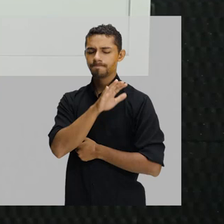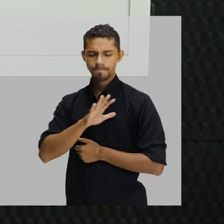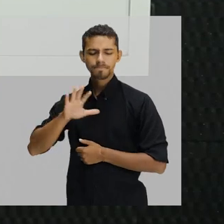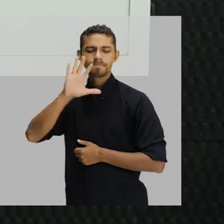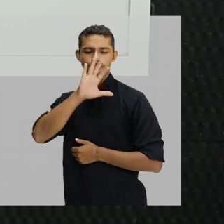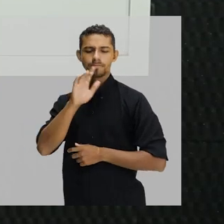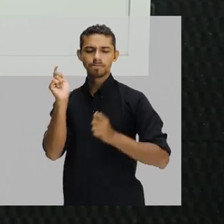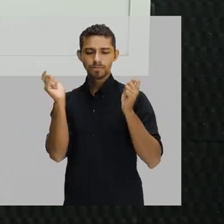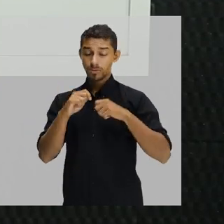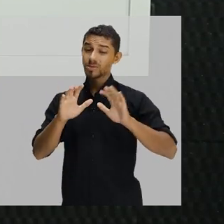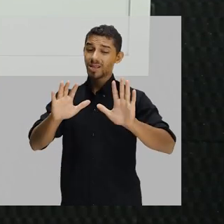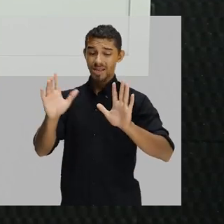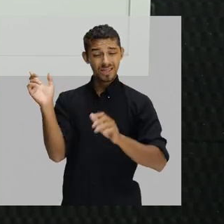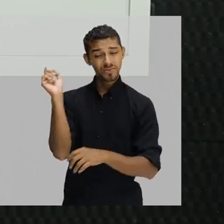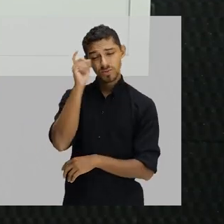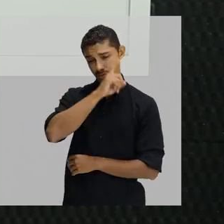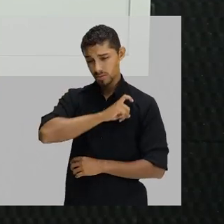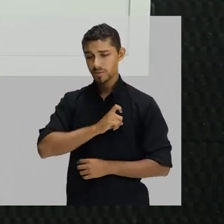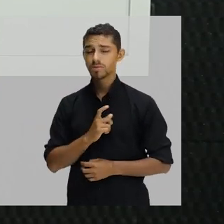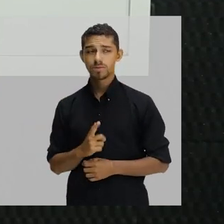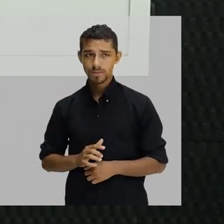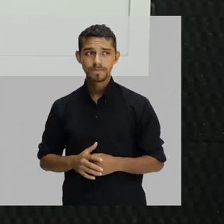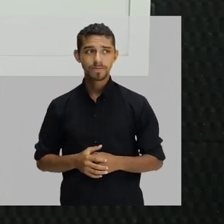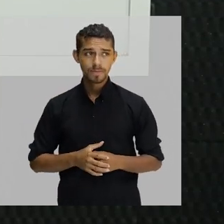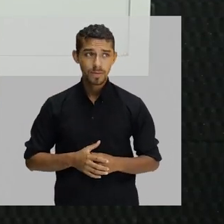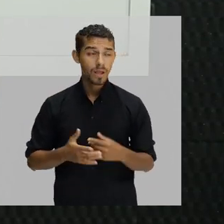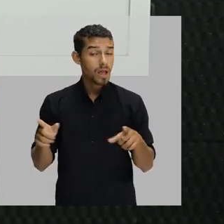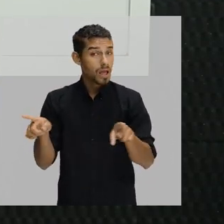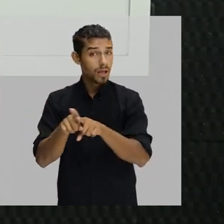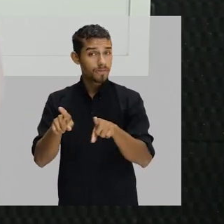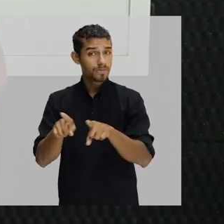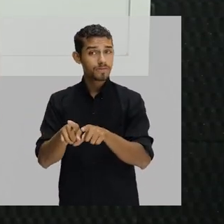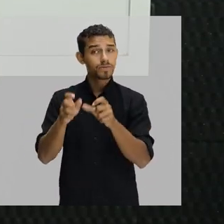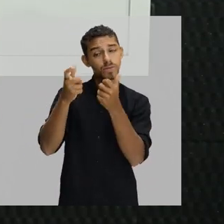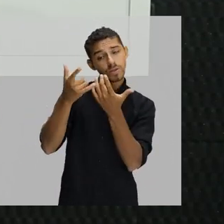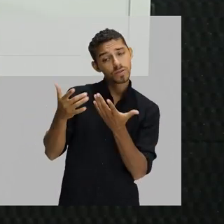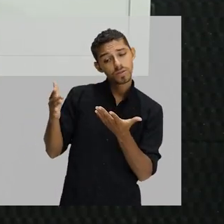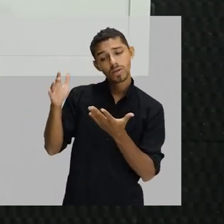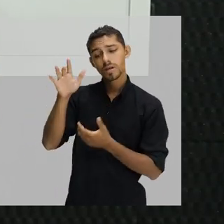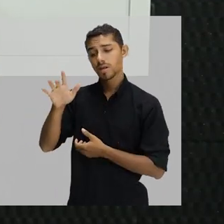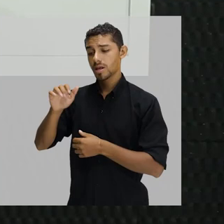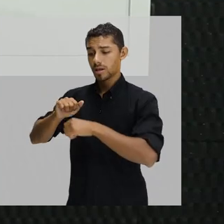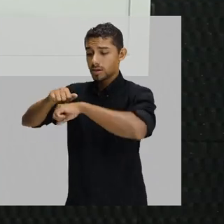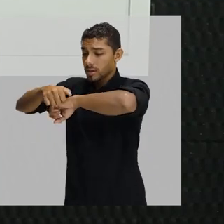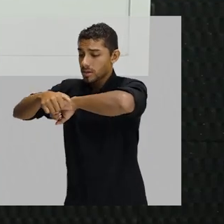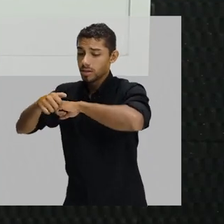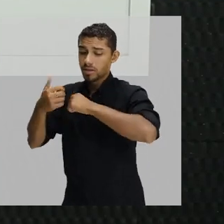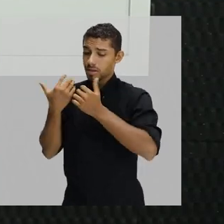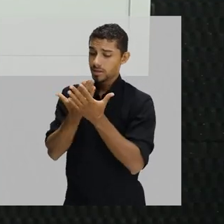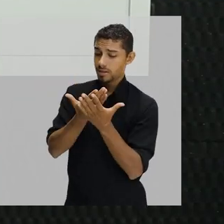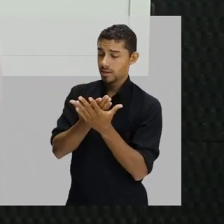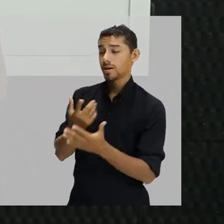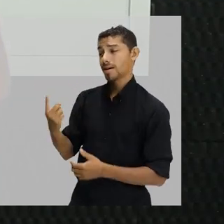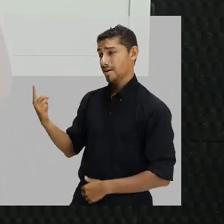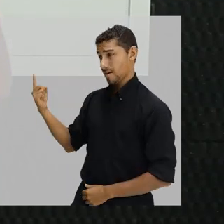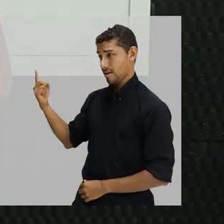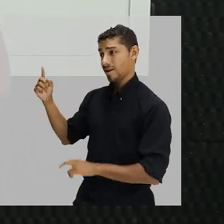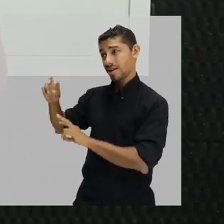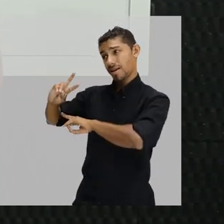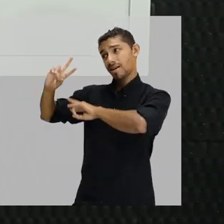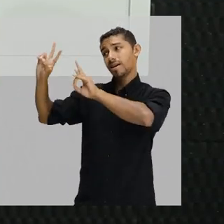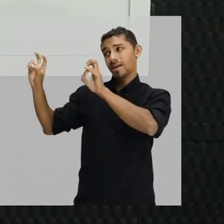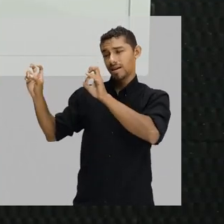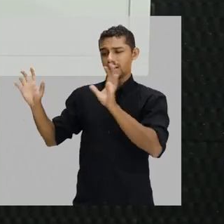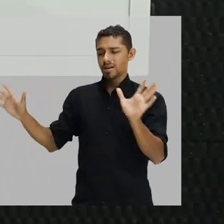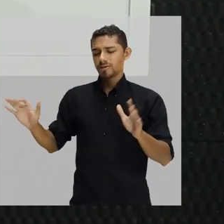dá muita dor de cabeça. Olha, geralmente, nas universidades ou faculdades, quando eu vou dar aula sobre esta área, o